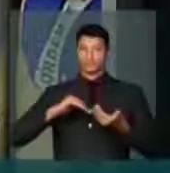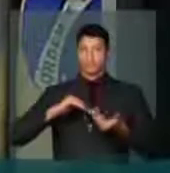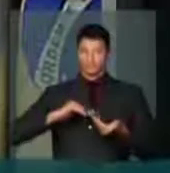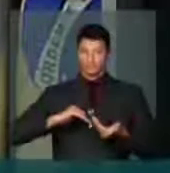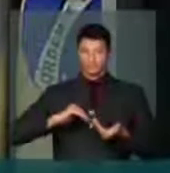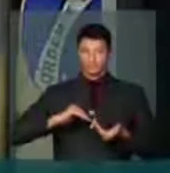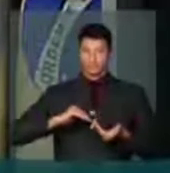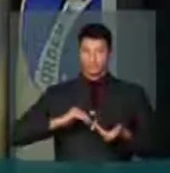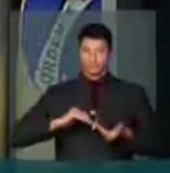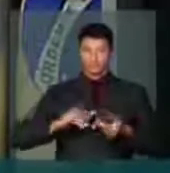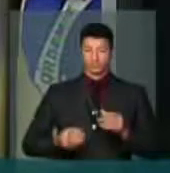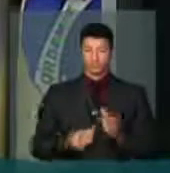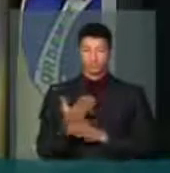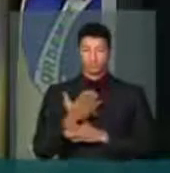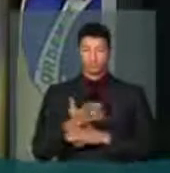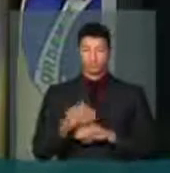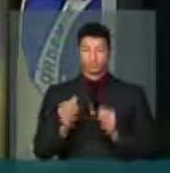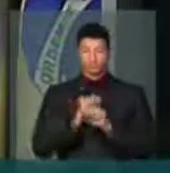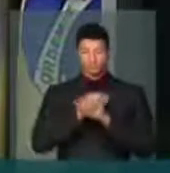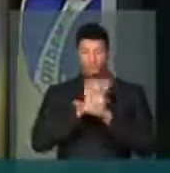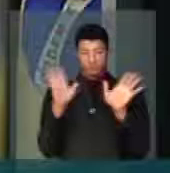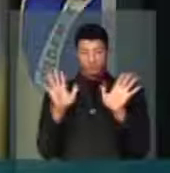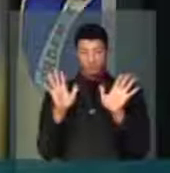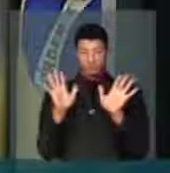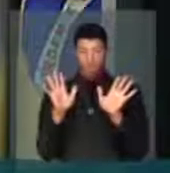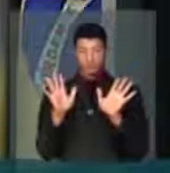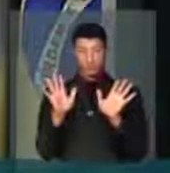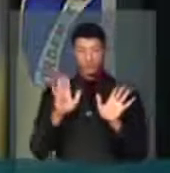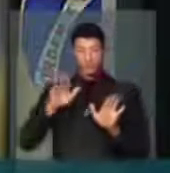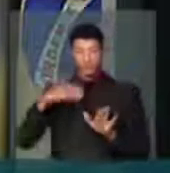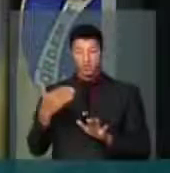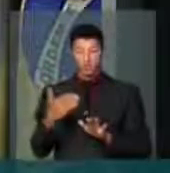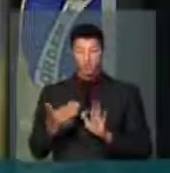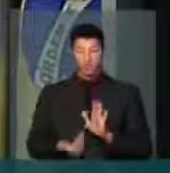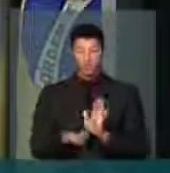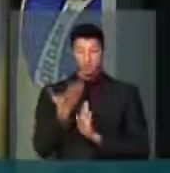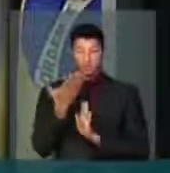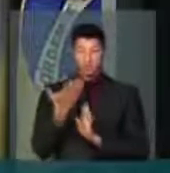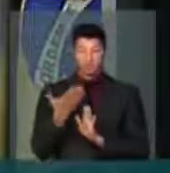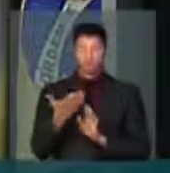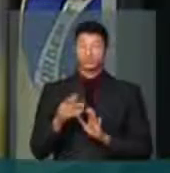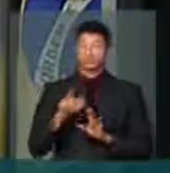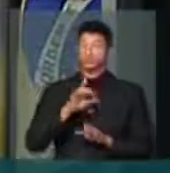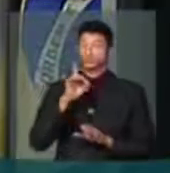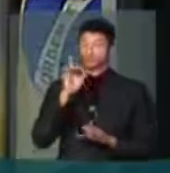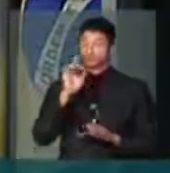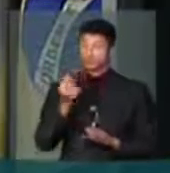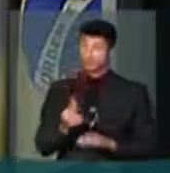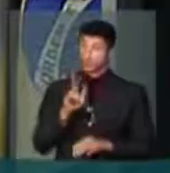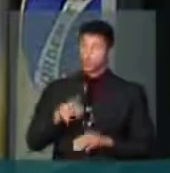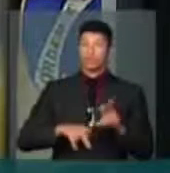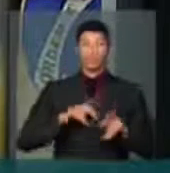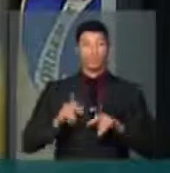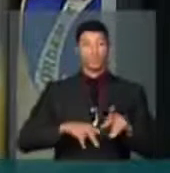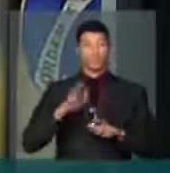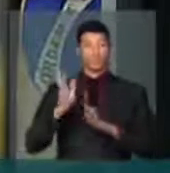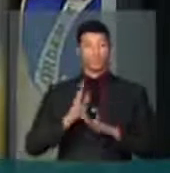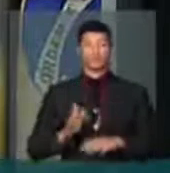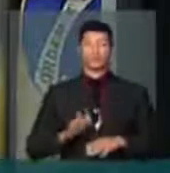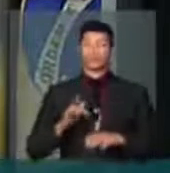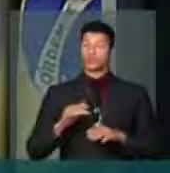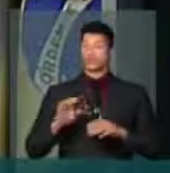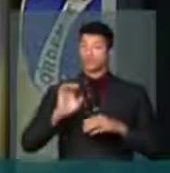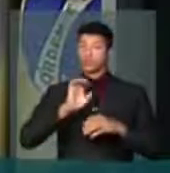Nacional define com clareza qual a destinação do dinheiro que é do povo brasileiro. E o